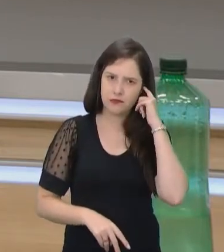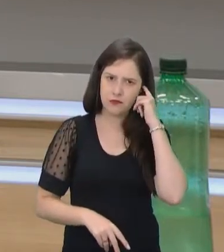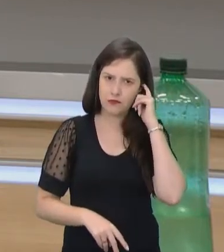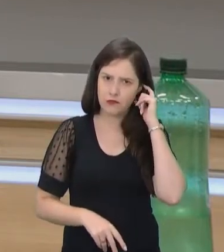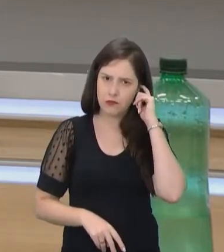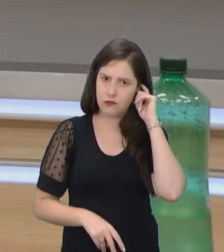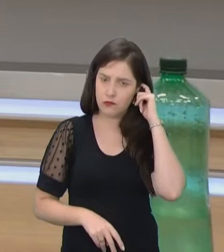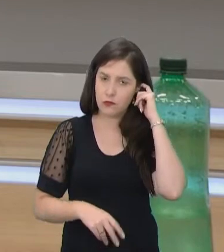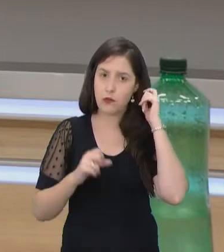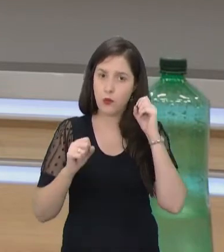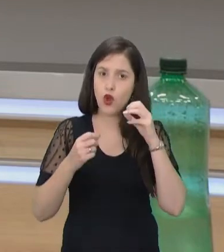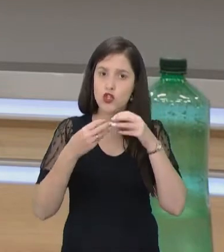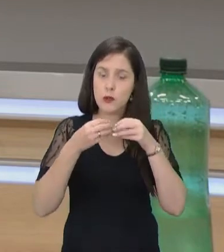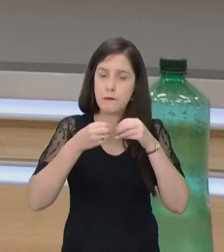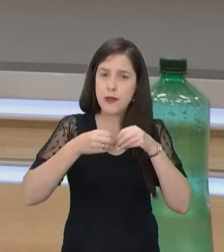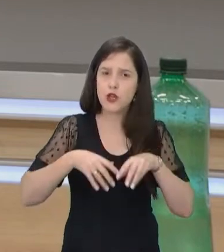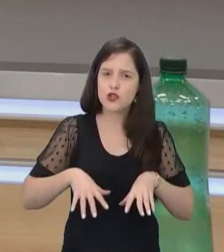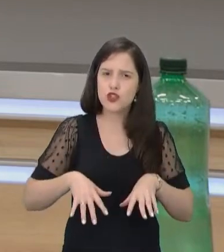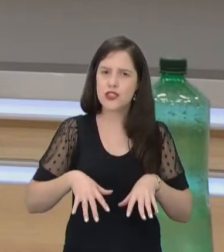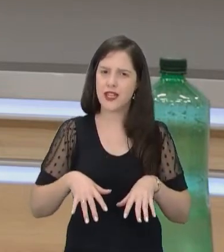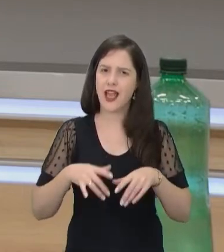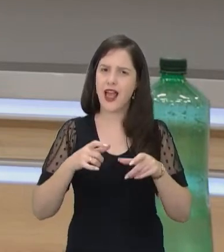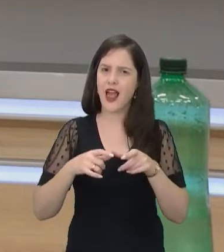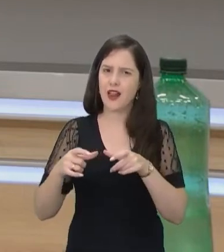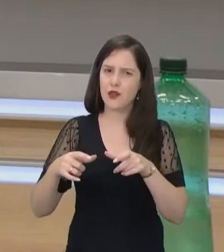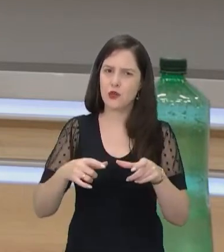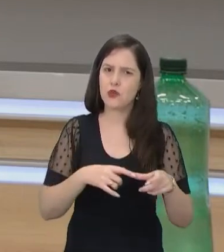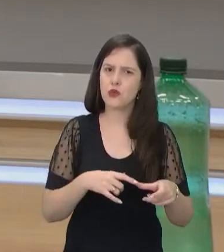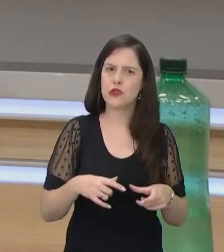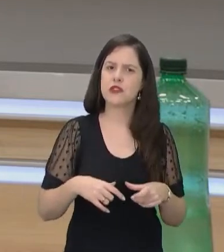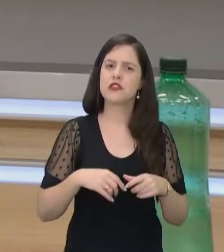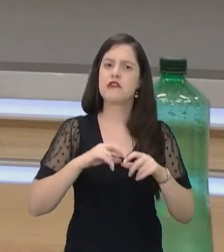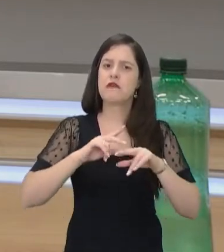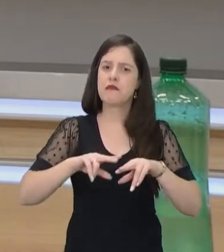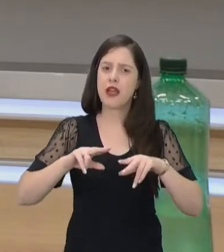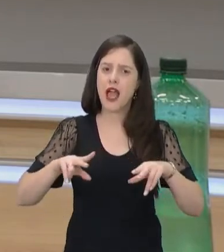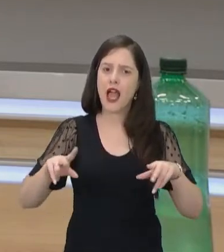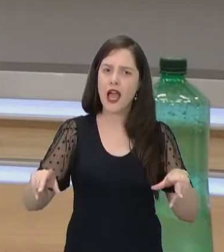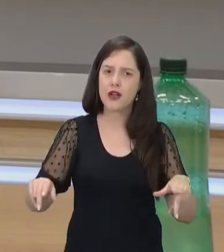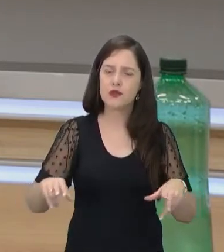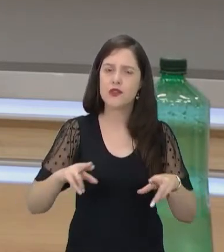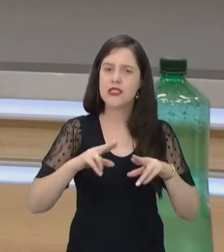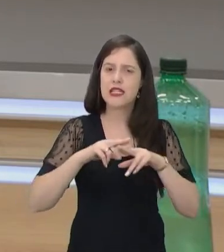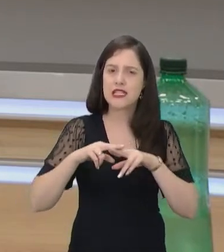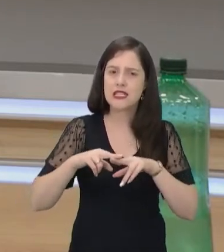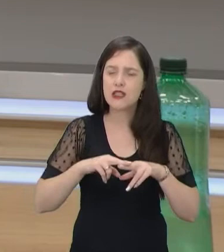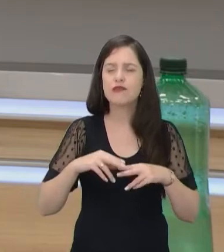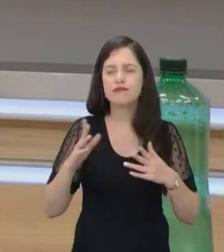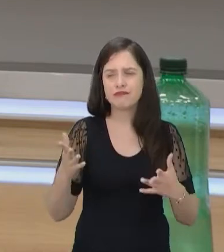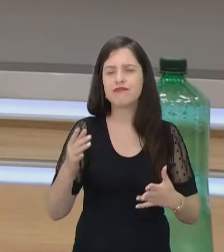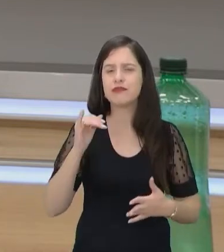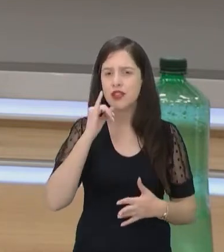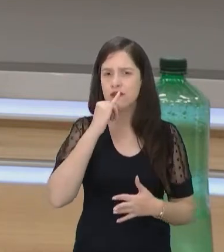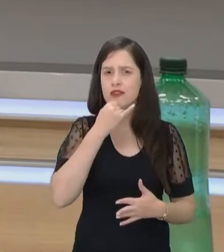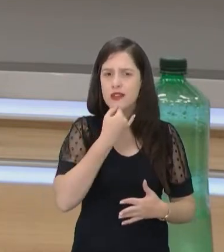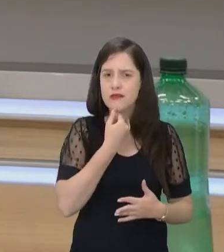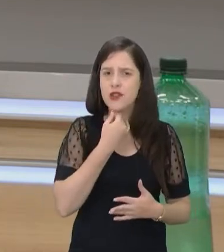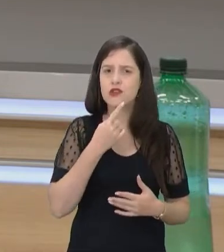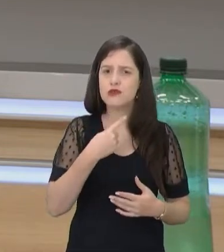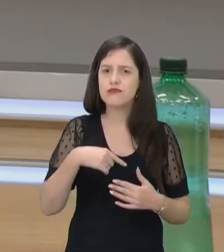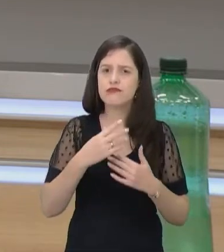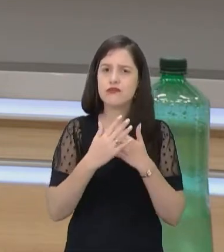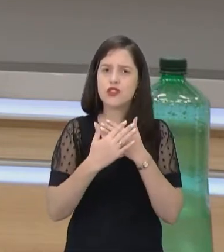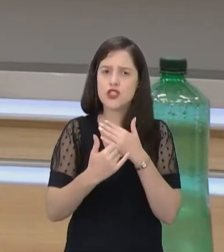prejudicar muito aquela terra, depois dos lençóis freáticos, pensando em diversos ciclos. Então, infelizmente, quando a gente pensa em lixão, é a